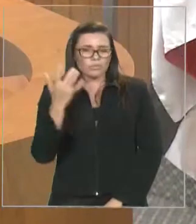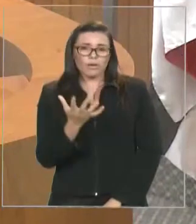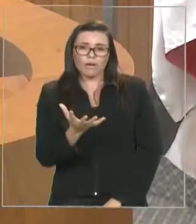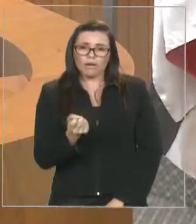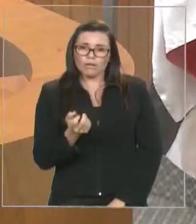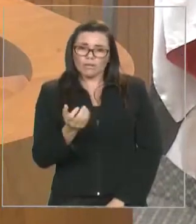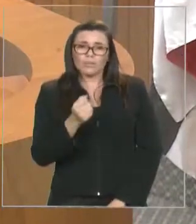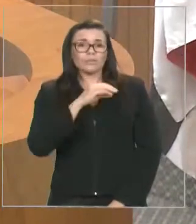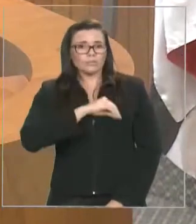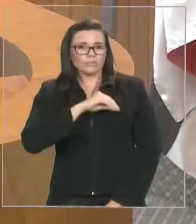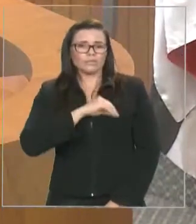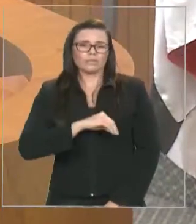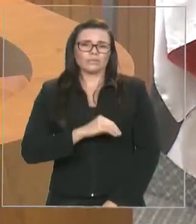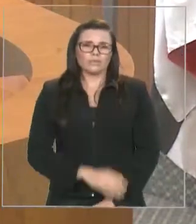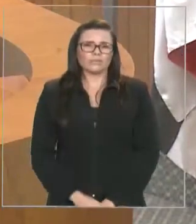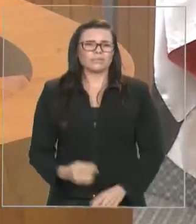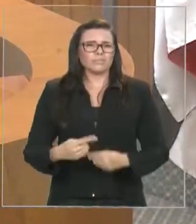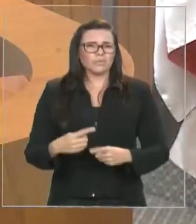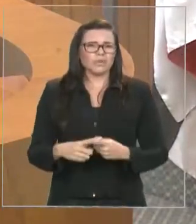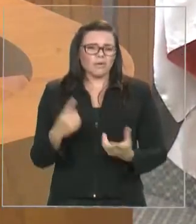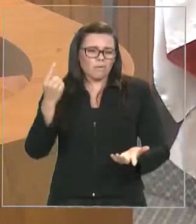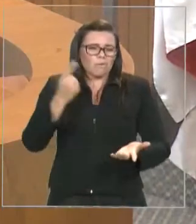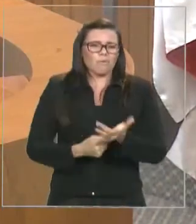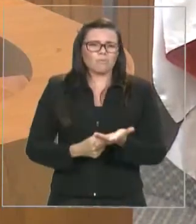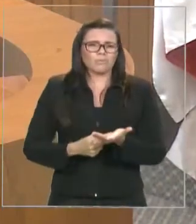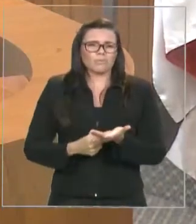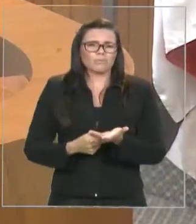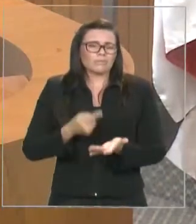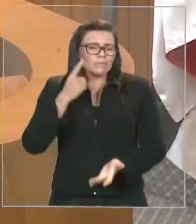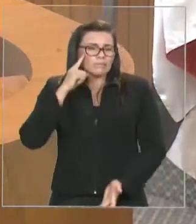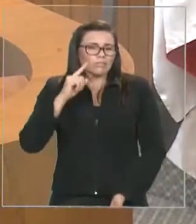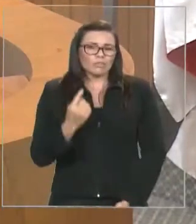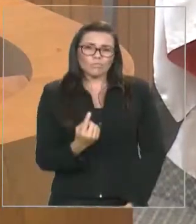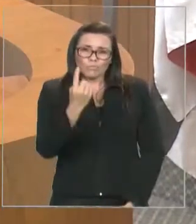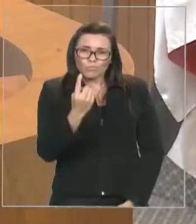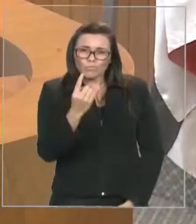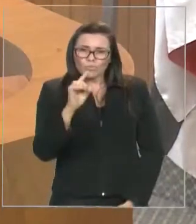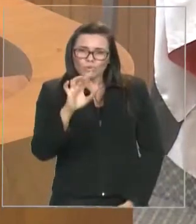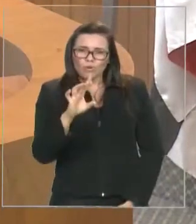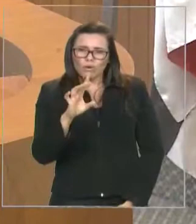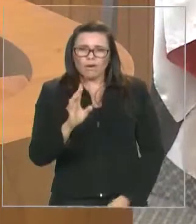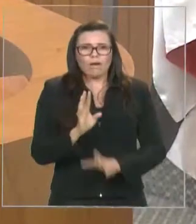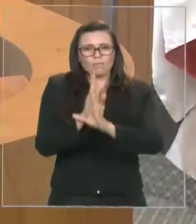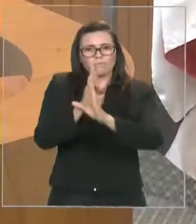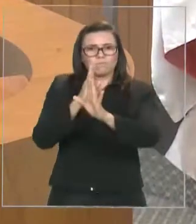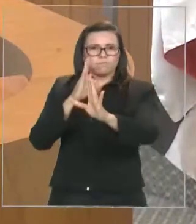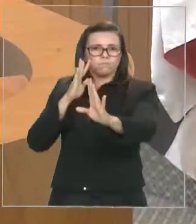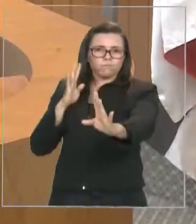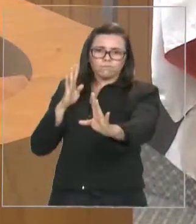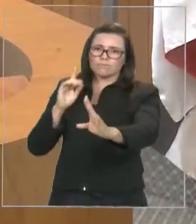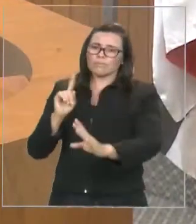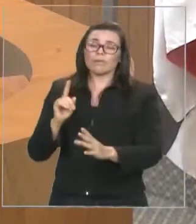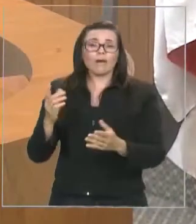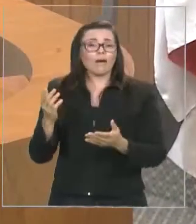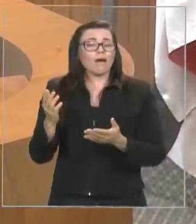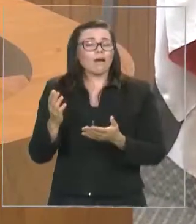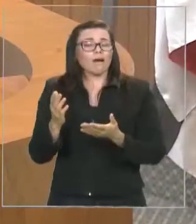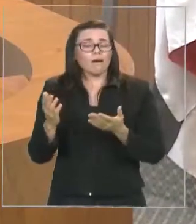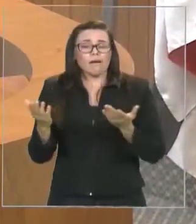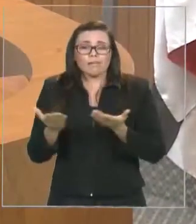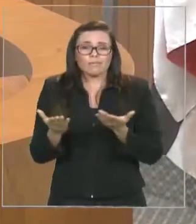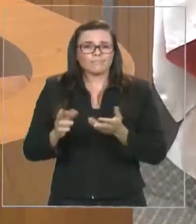não tenha mais a demora nesse atendimento. E uma terceira medida que o Banco do Brasil vai tomar para